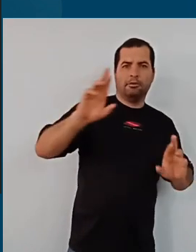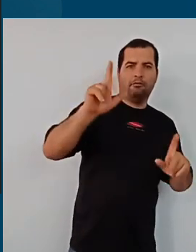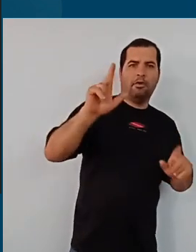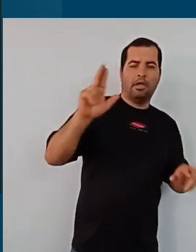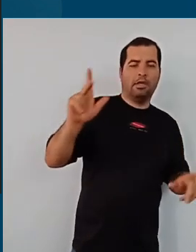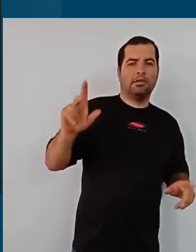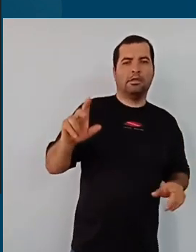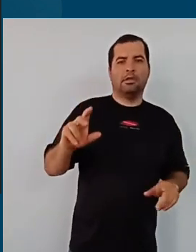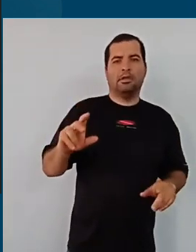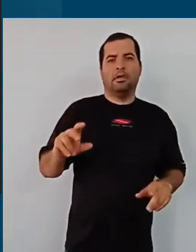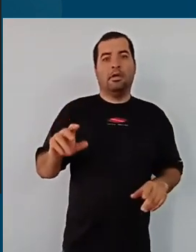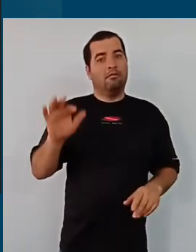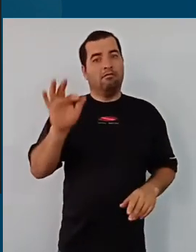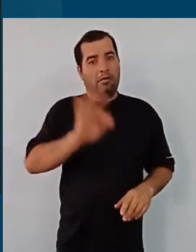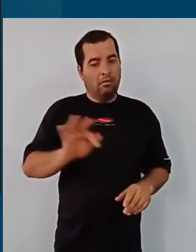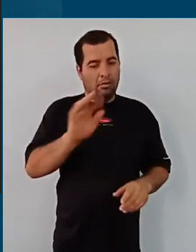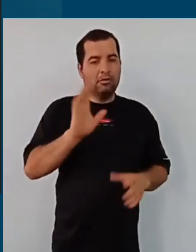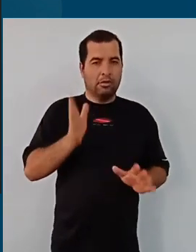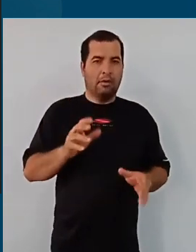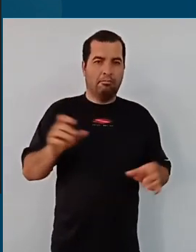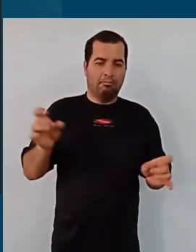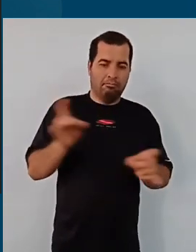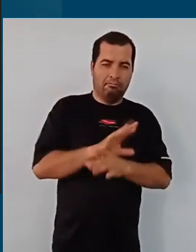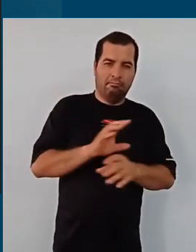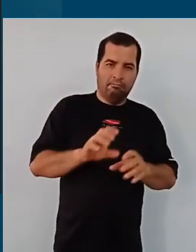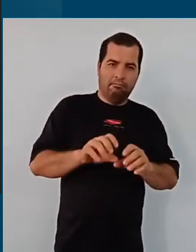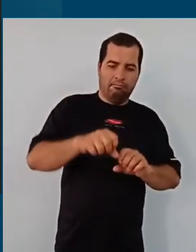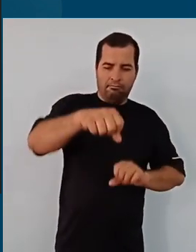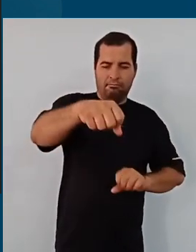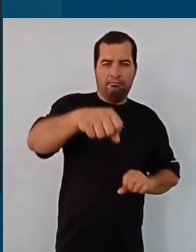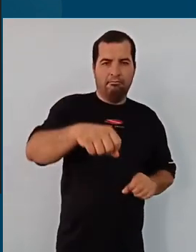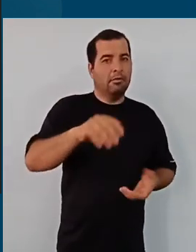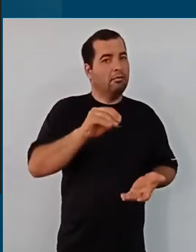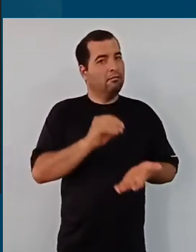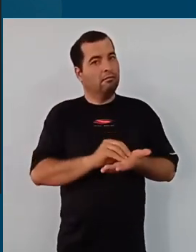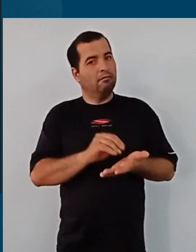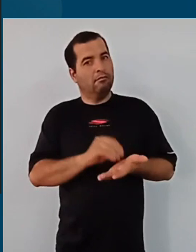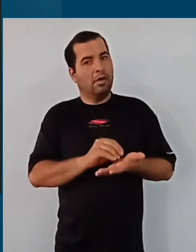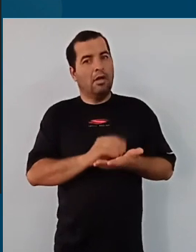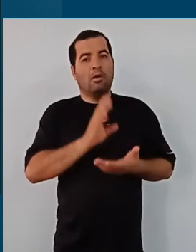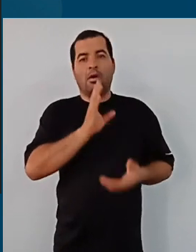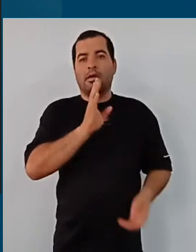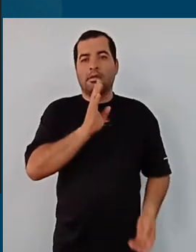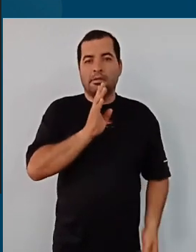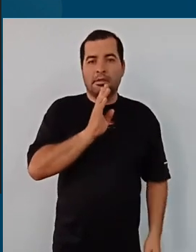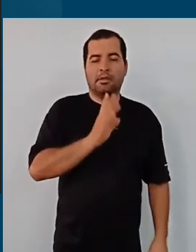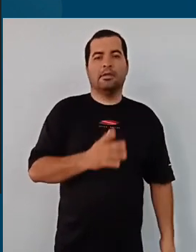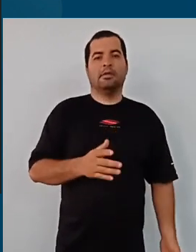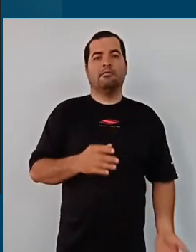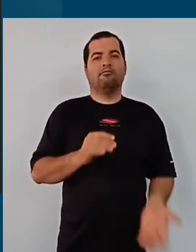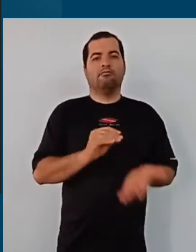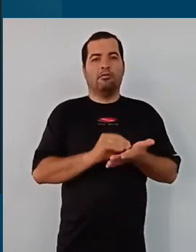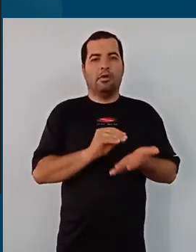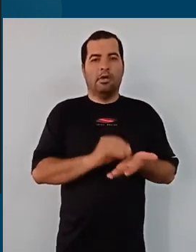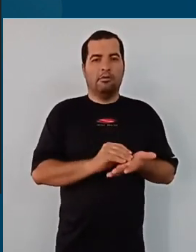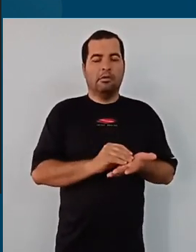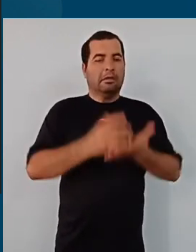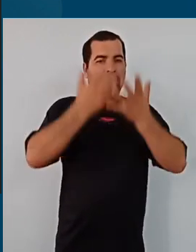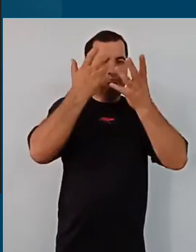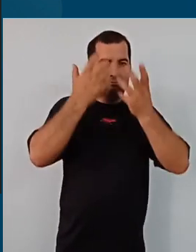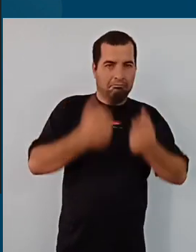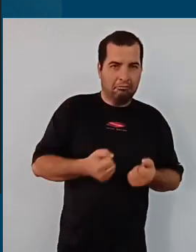pessoa. Competência 1 é muito voltada para a importância do conhecer, de se apropriar do